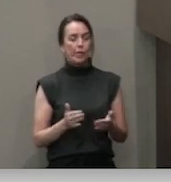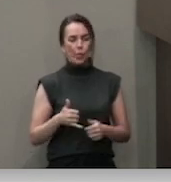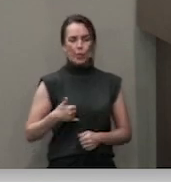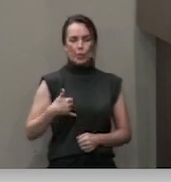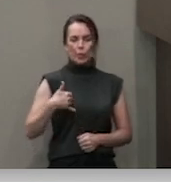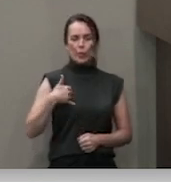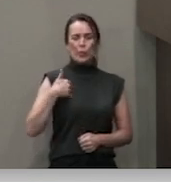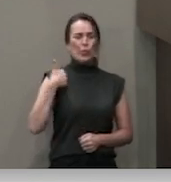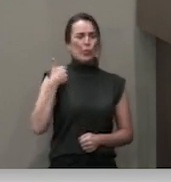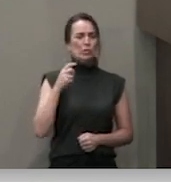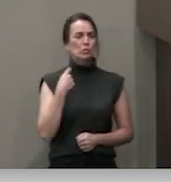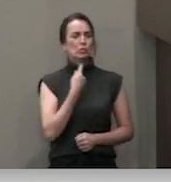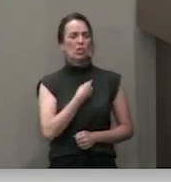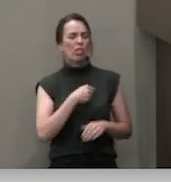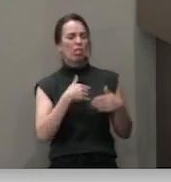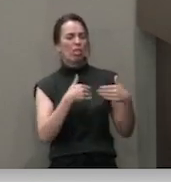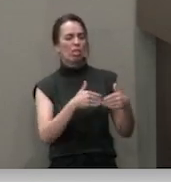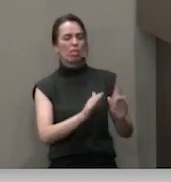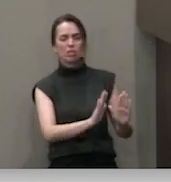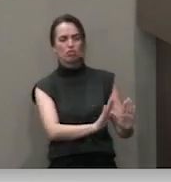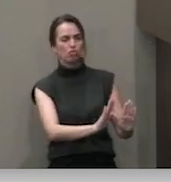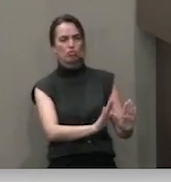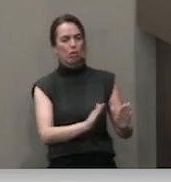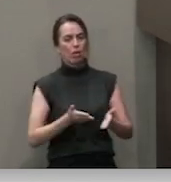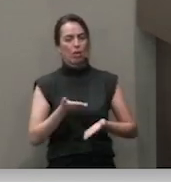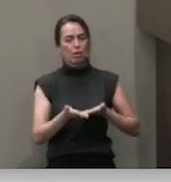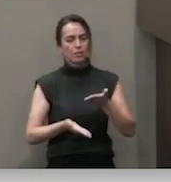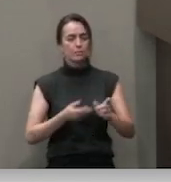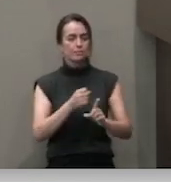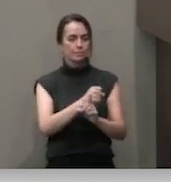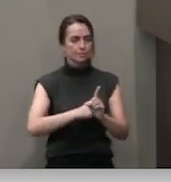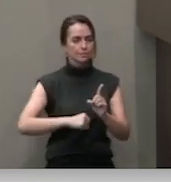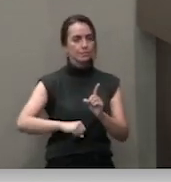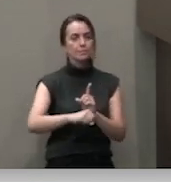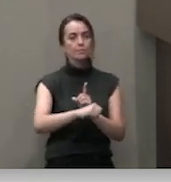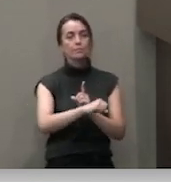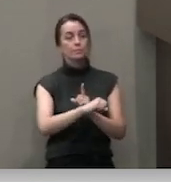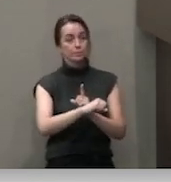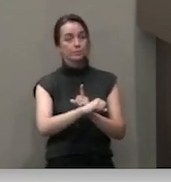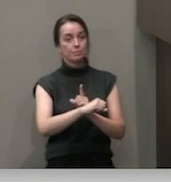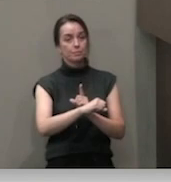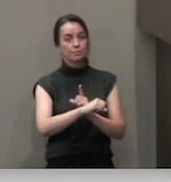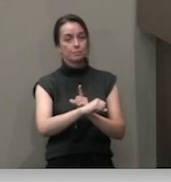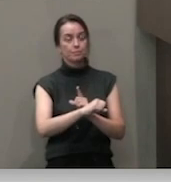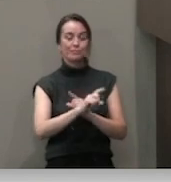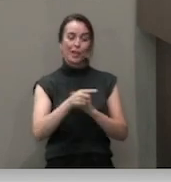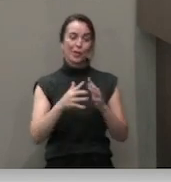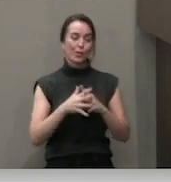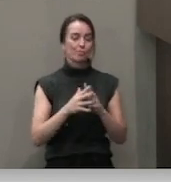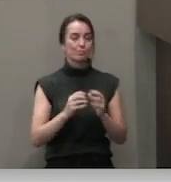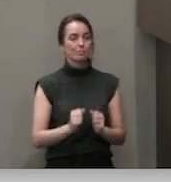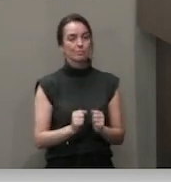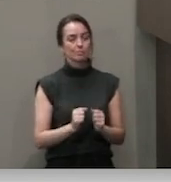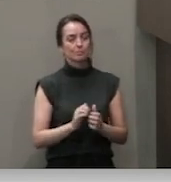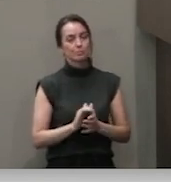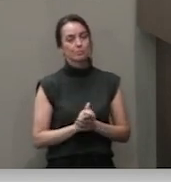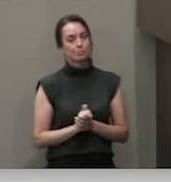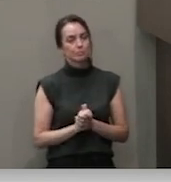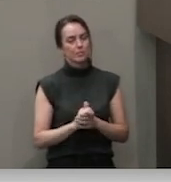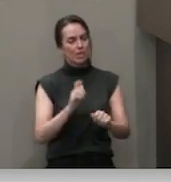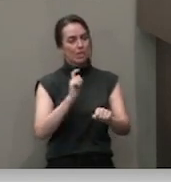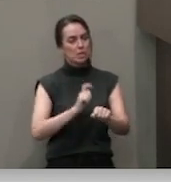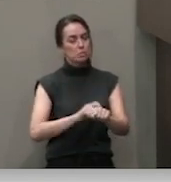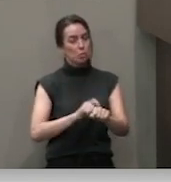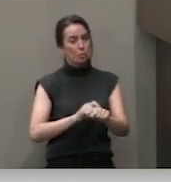coisa mais nós deixar de atender a nossa Vereador rufa é complicado nesse momento